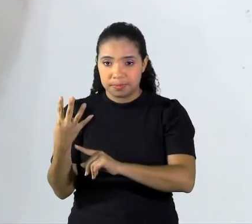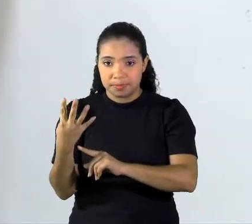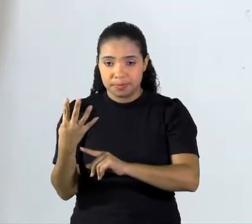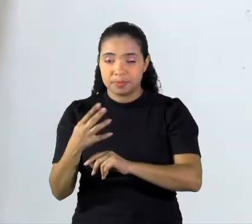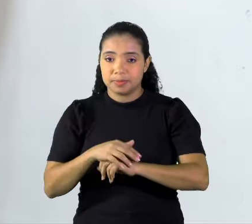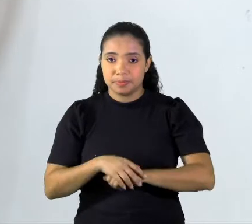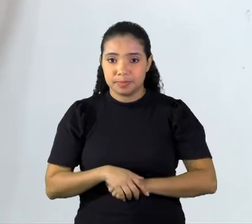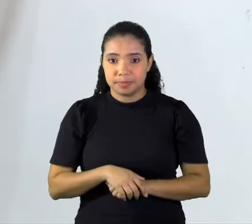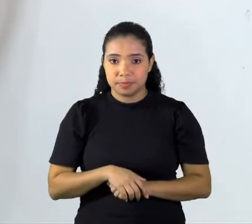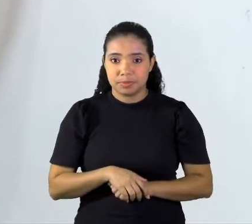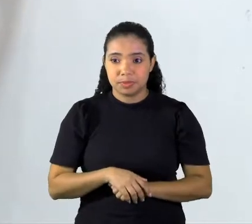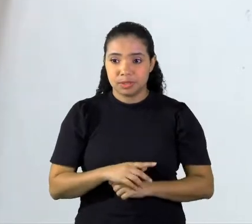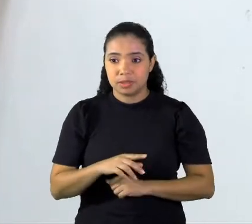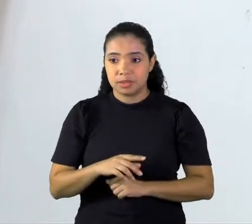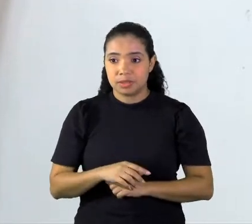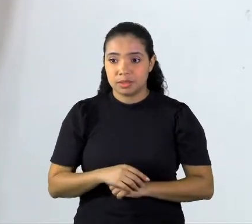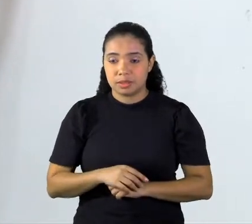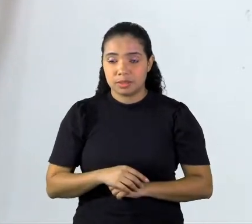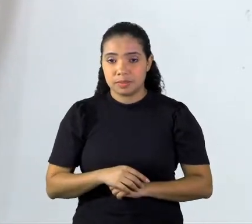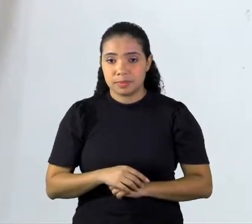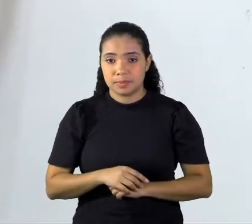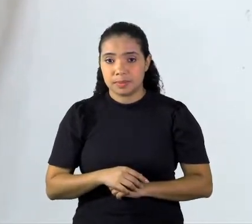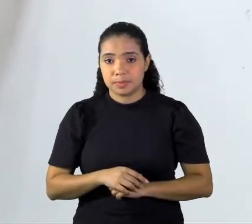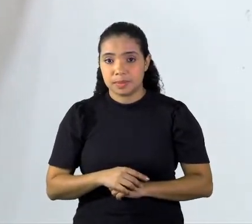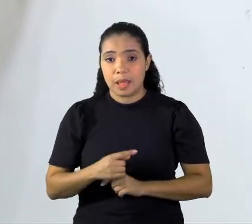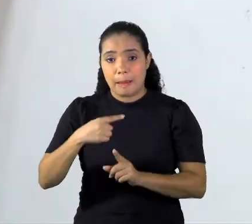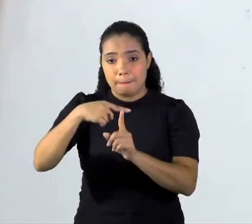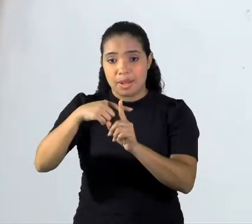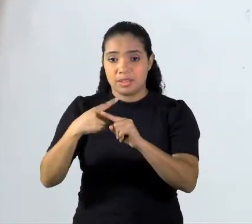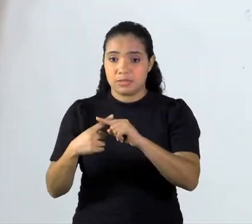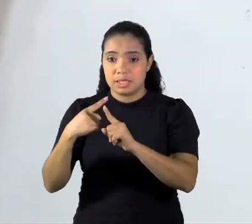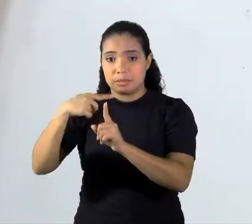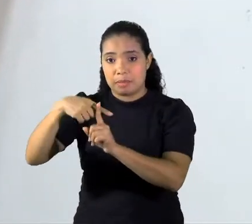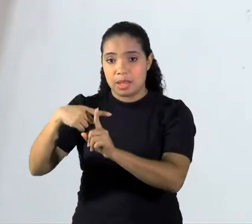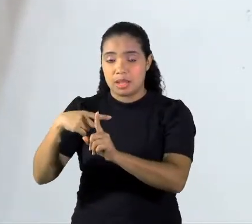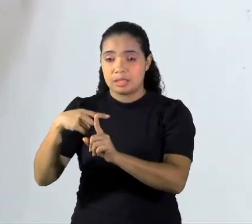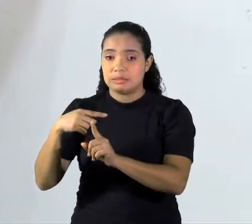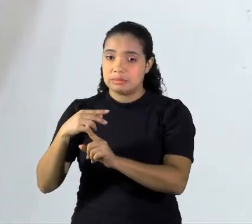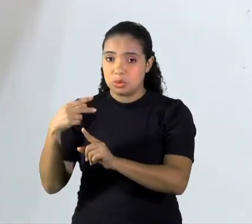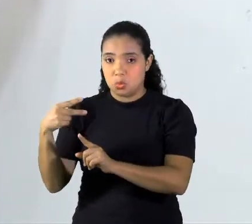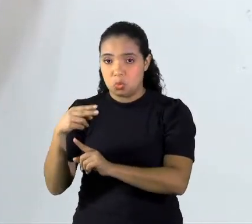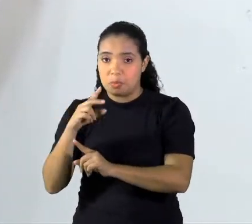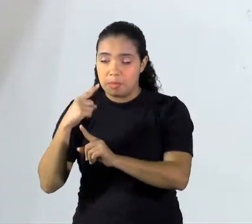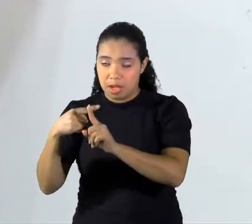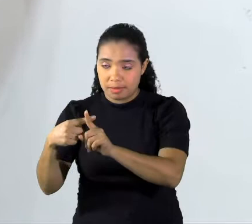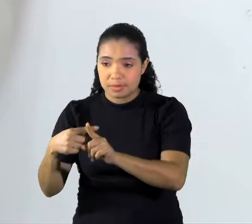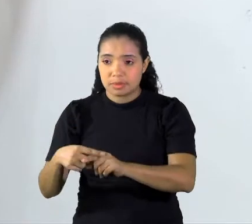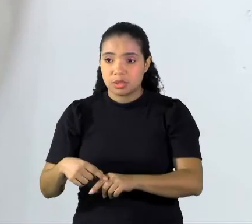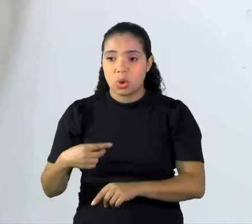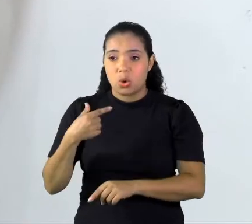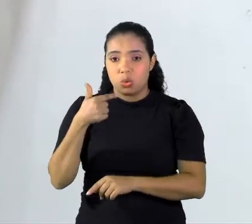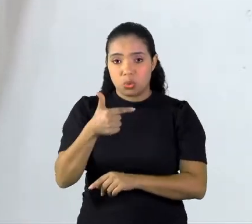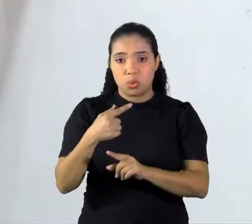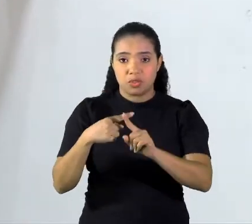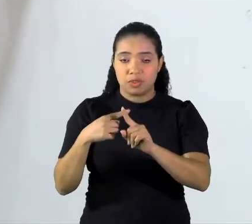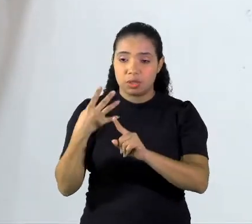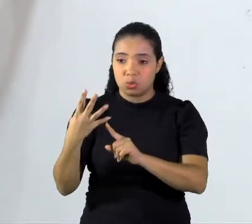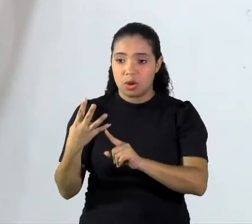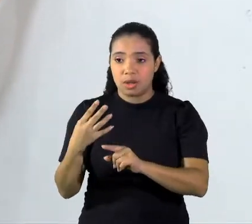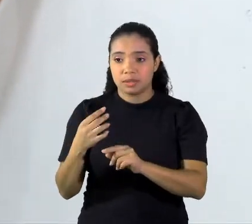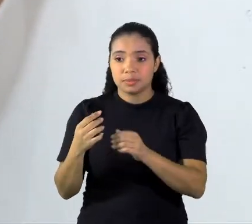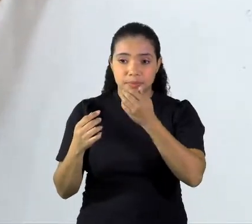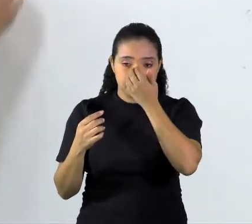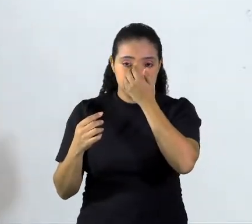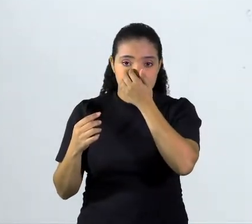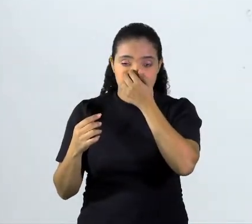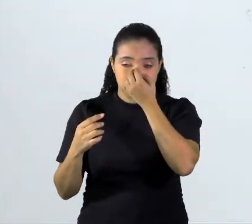dentro. Mais vezes mais dá mais. 2 vezes 4, 8. Eu tenho x só aqui, não tenho aqui, então ele é diferente,